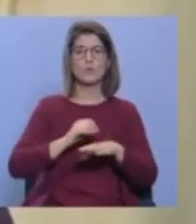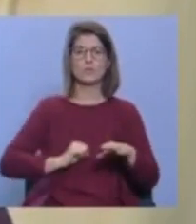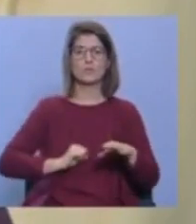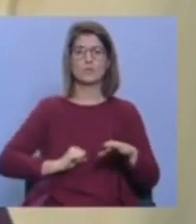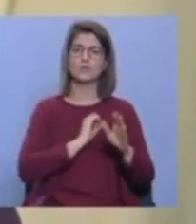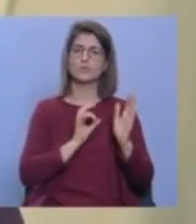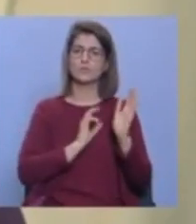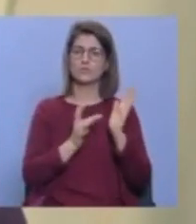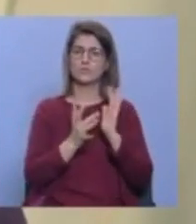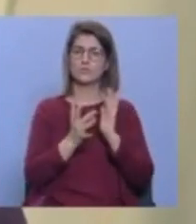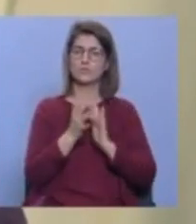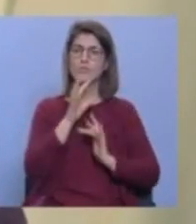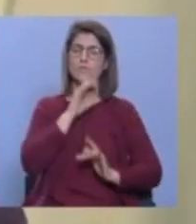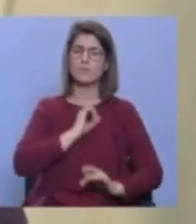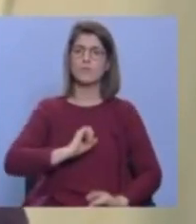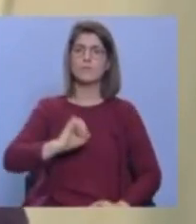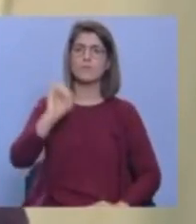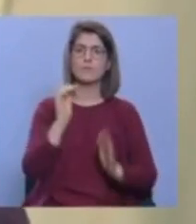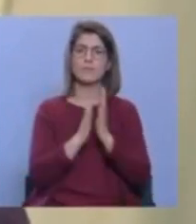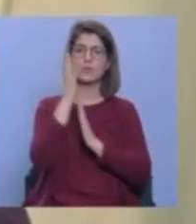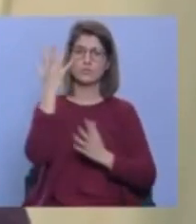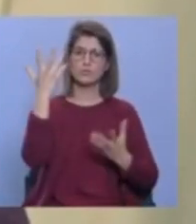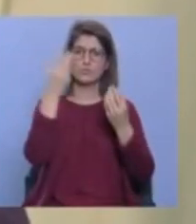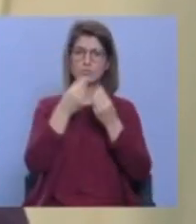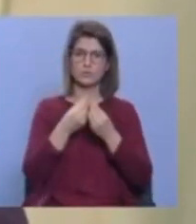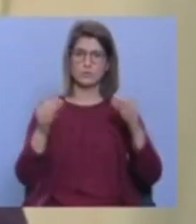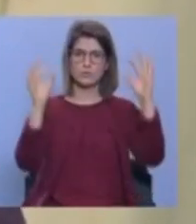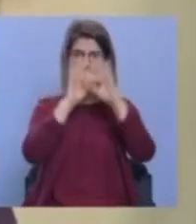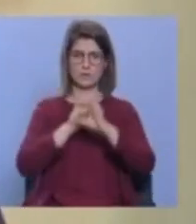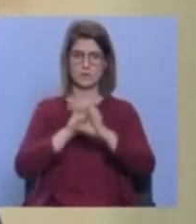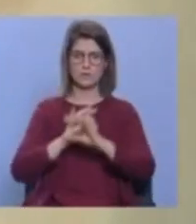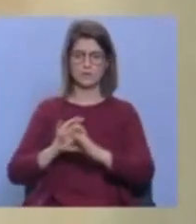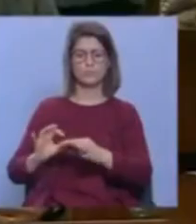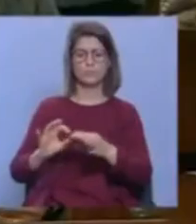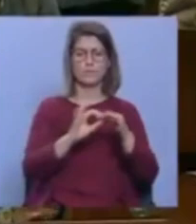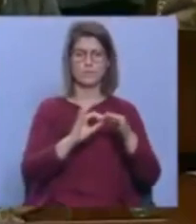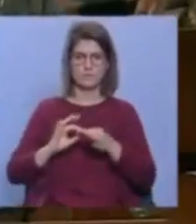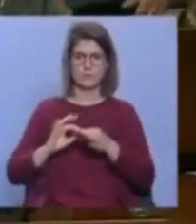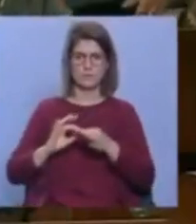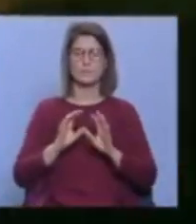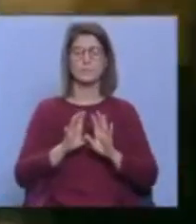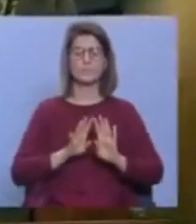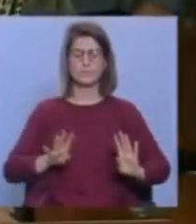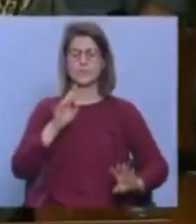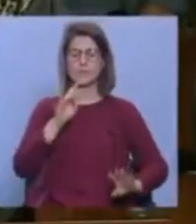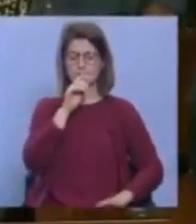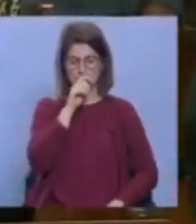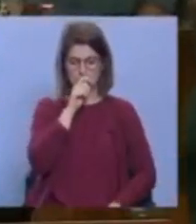Cristo, vosso Filho, que é Deus convosco na unidade do Espírito Santo.